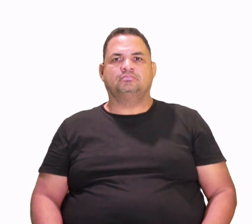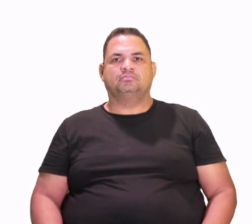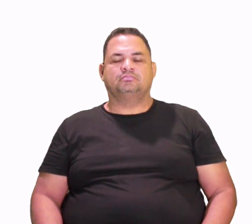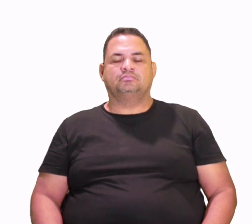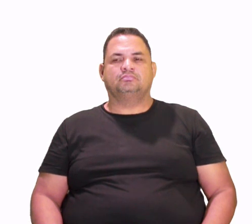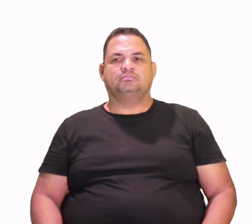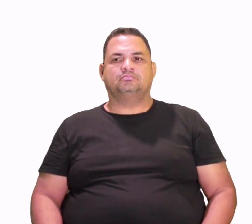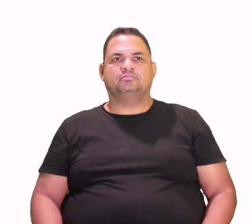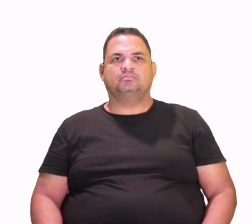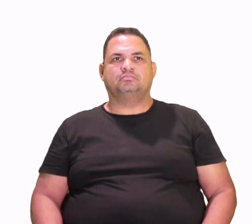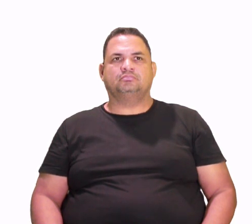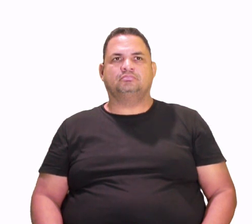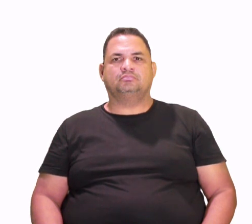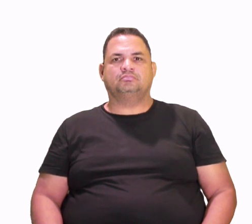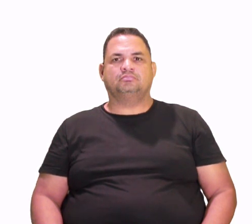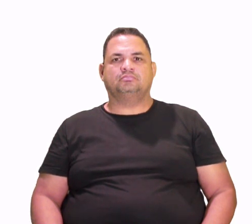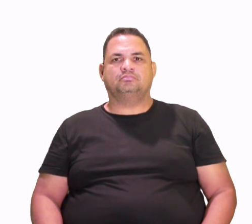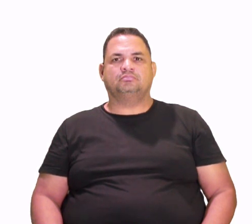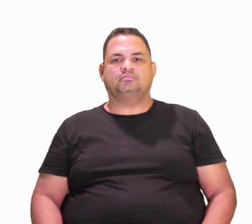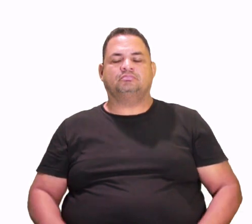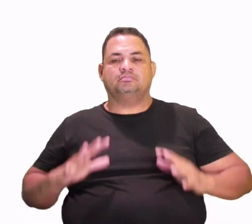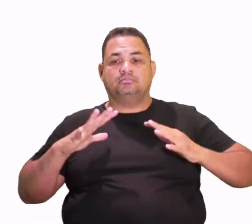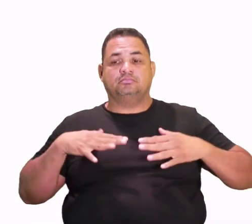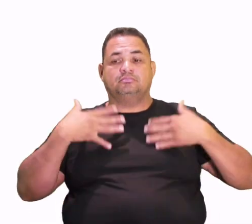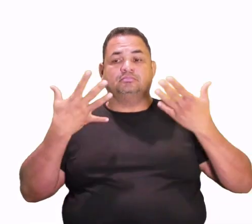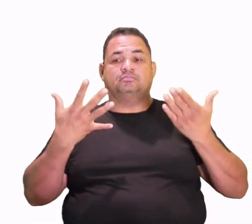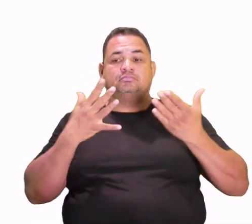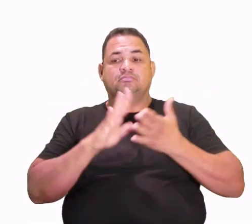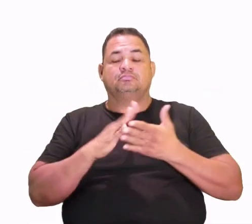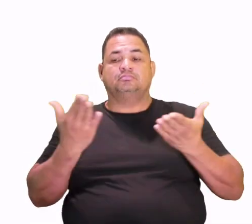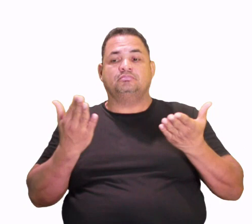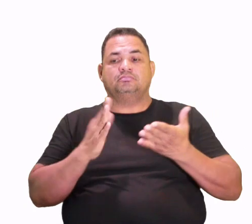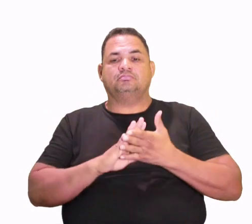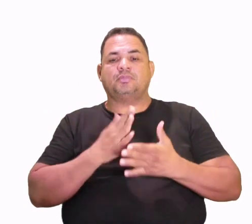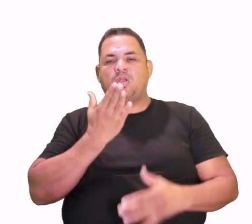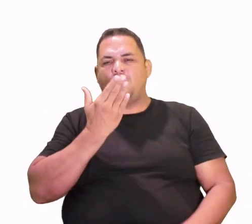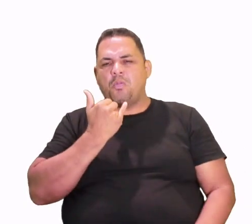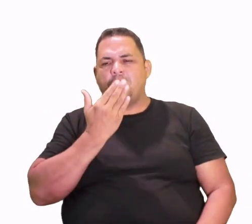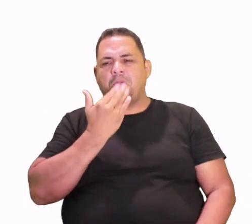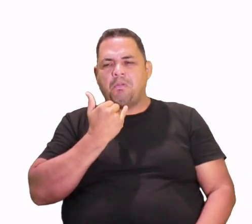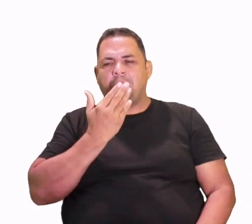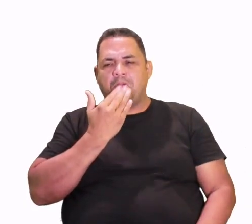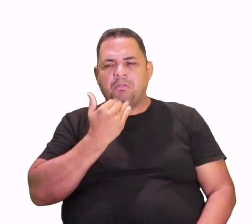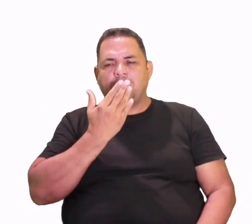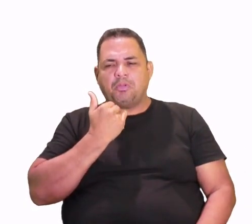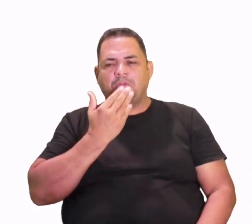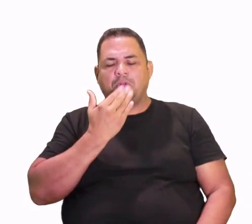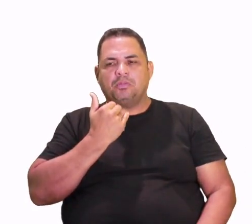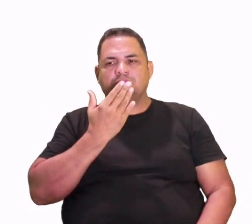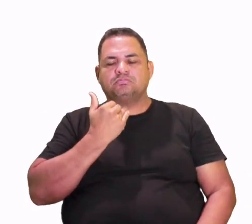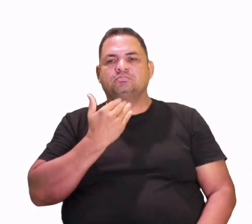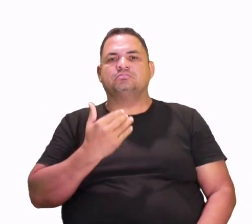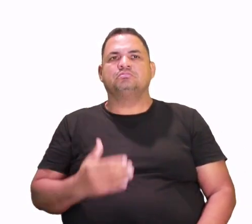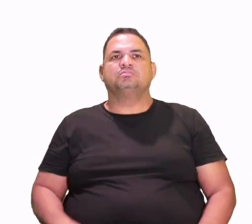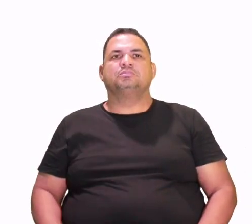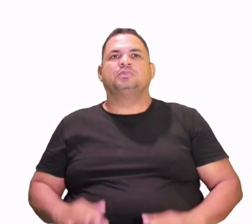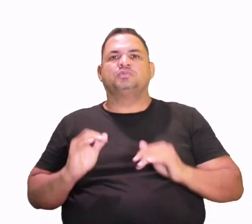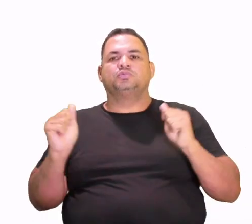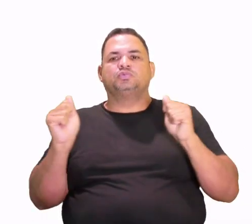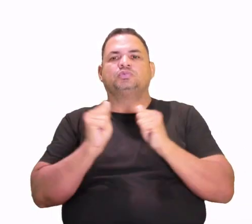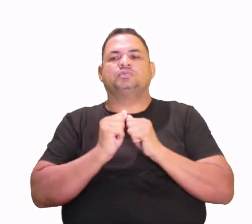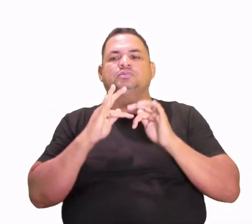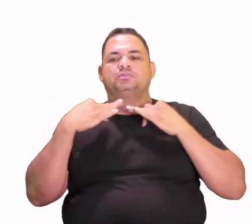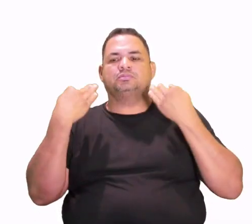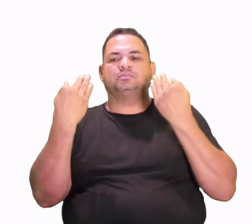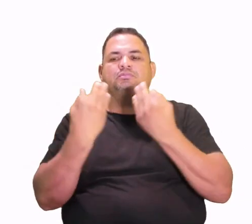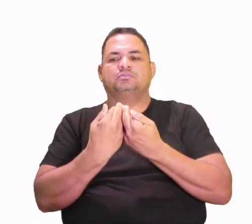Como é que fala? É uma celebration onde você come bastante, come pra dedéu com a sua família